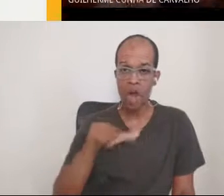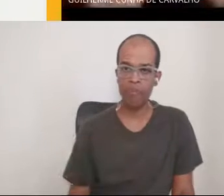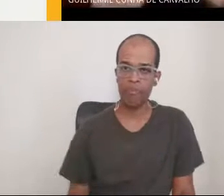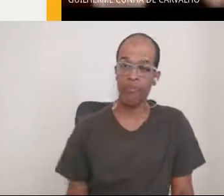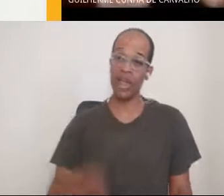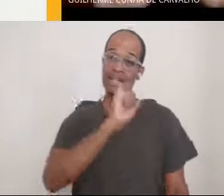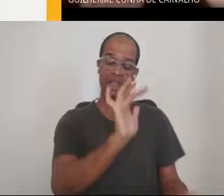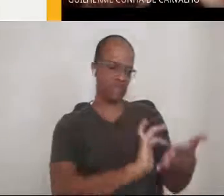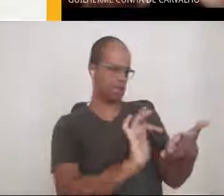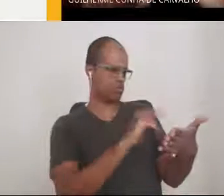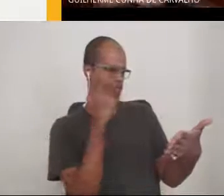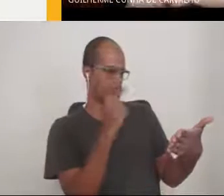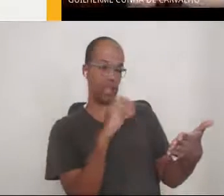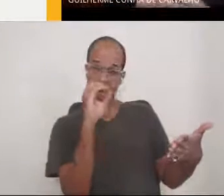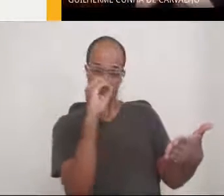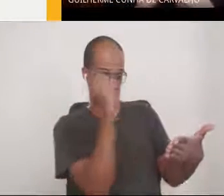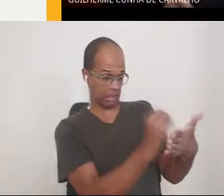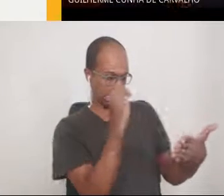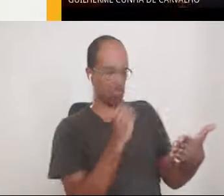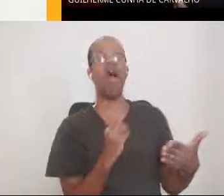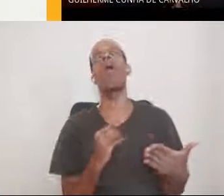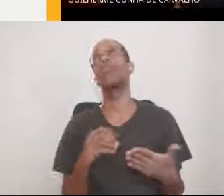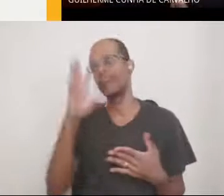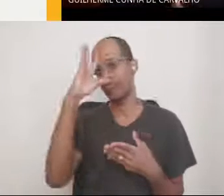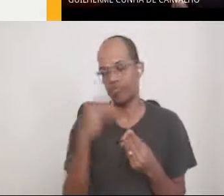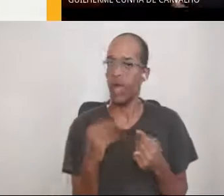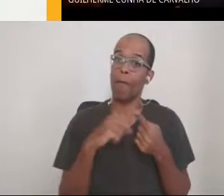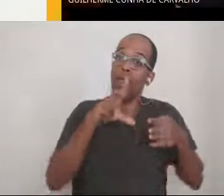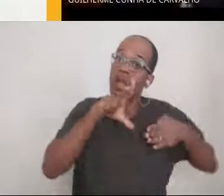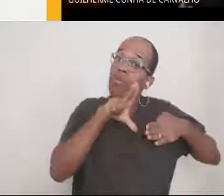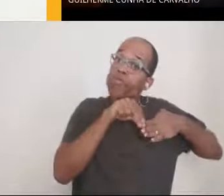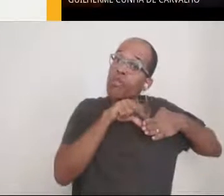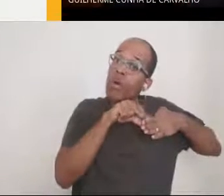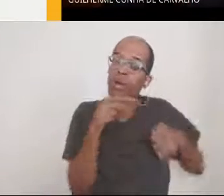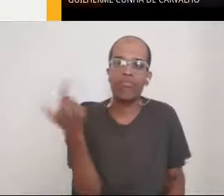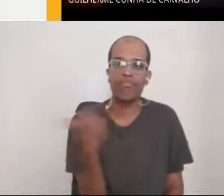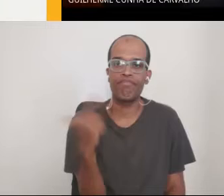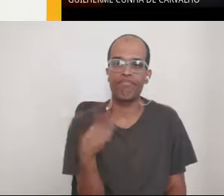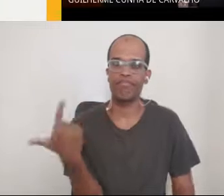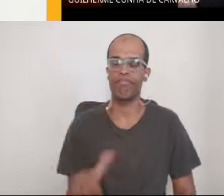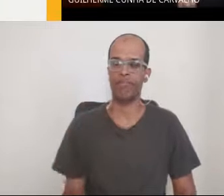alguma atividade atribuída 0, pode saber que é porque ele entregou em branco, tá bom?